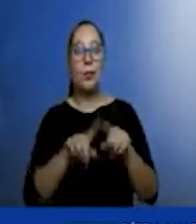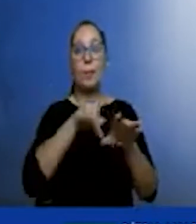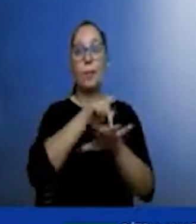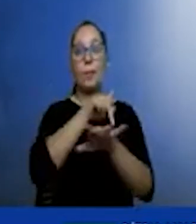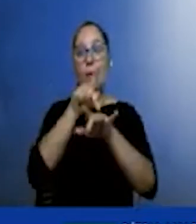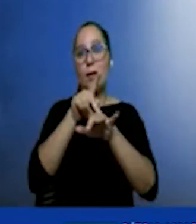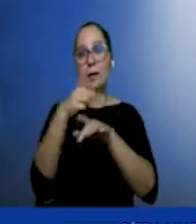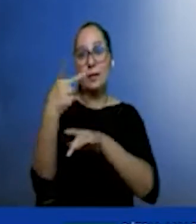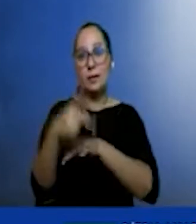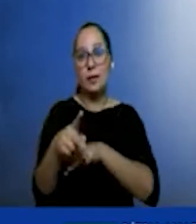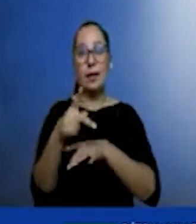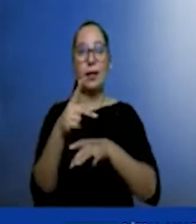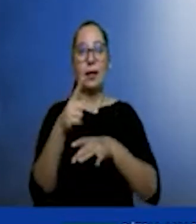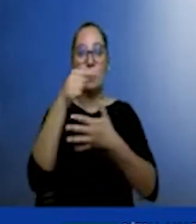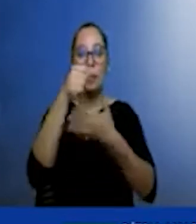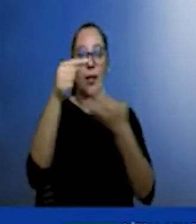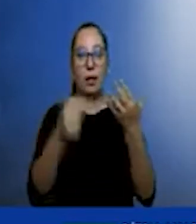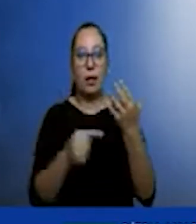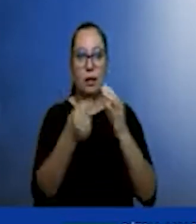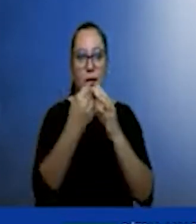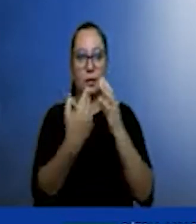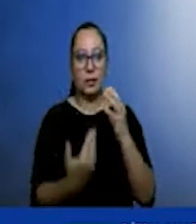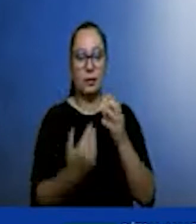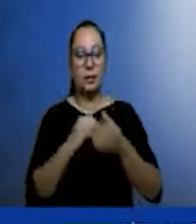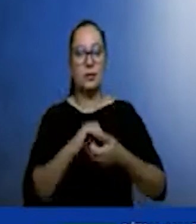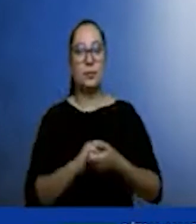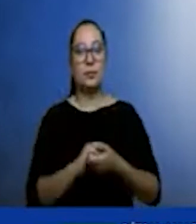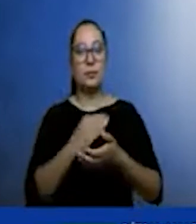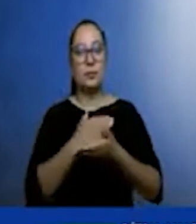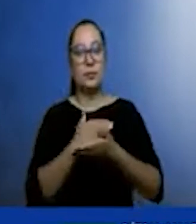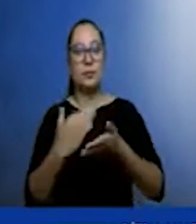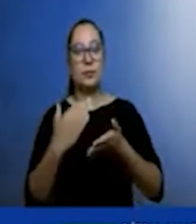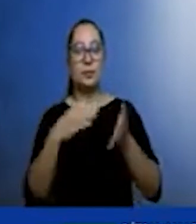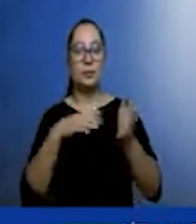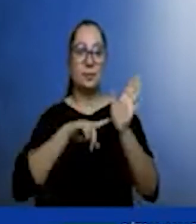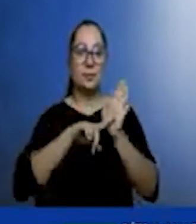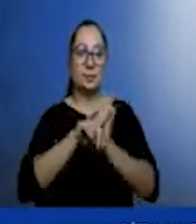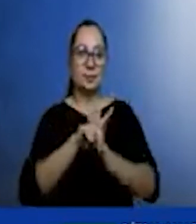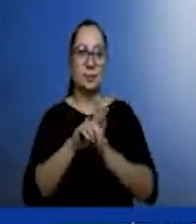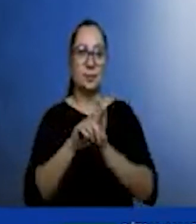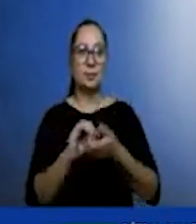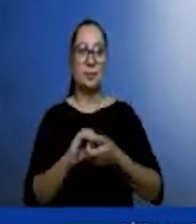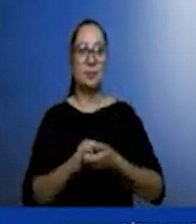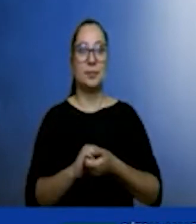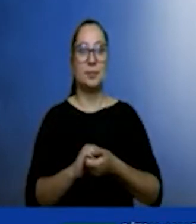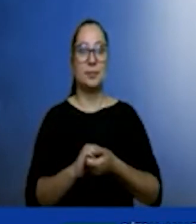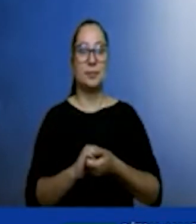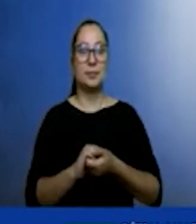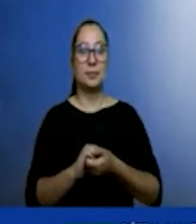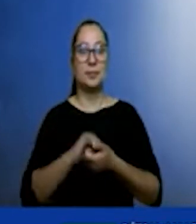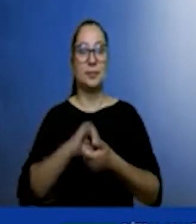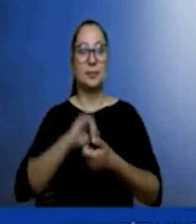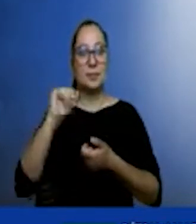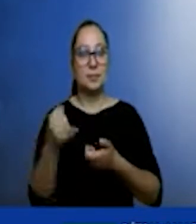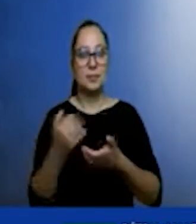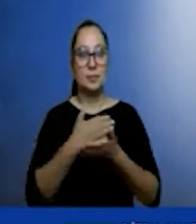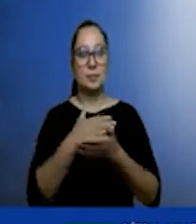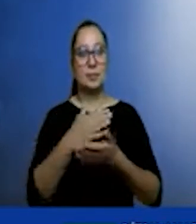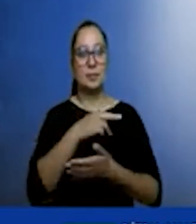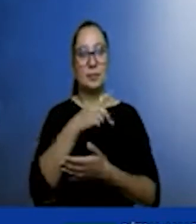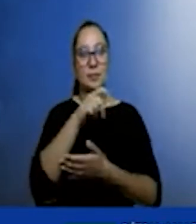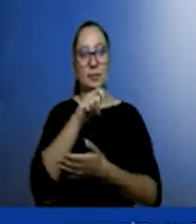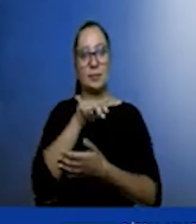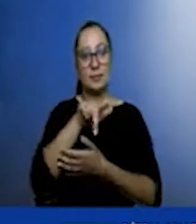particularidades. Então, é nesse contexto que eu inicio aqui já a minha pergunta. Eu queria já iniciar com a Paula,